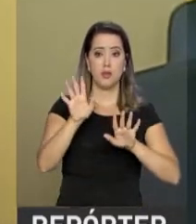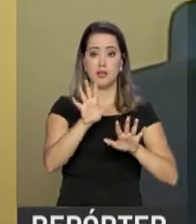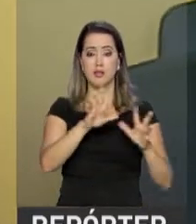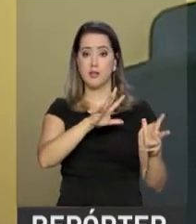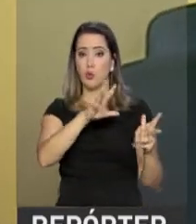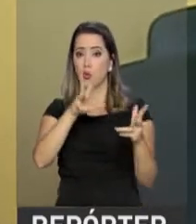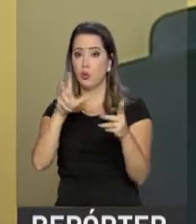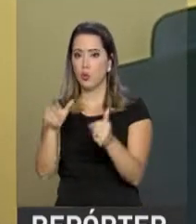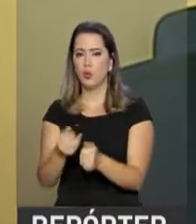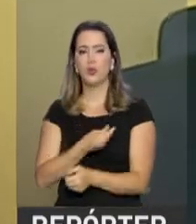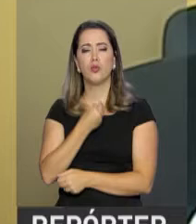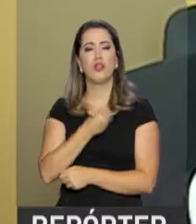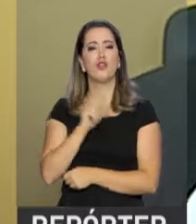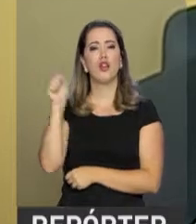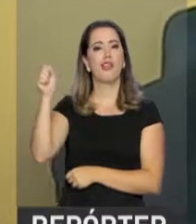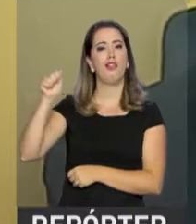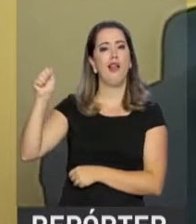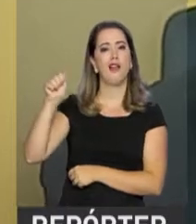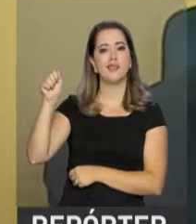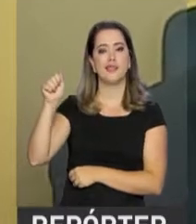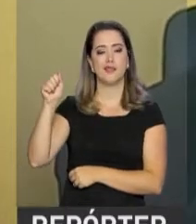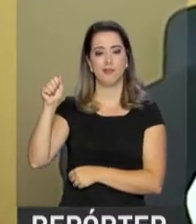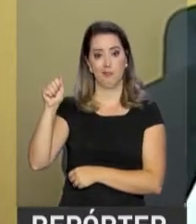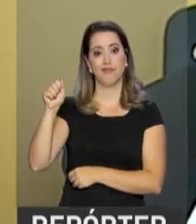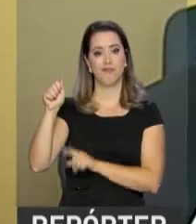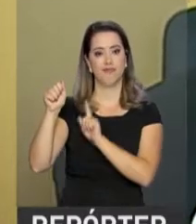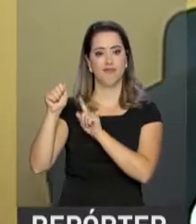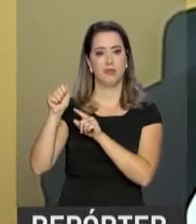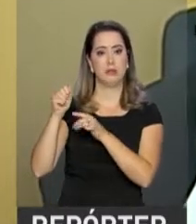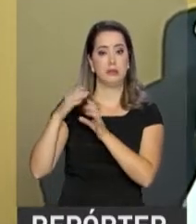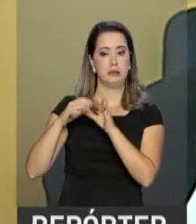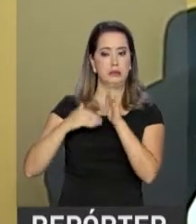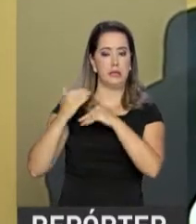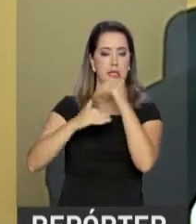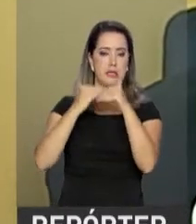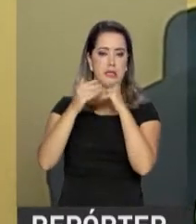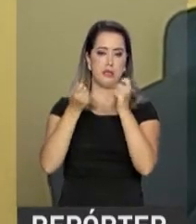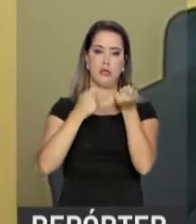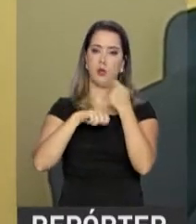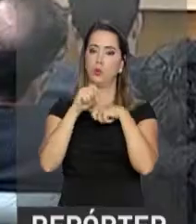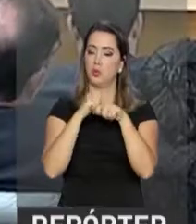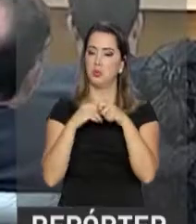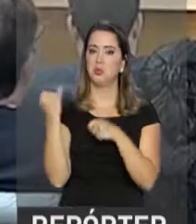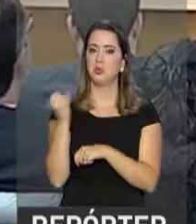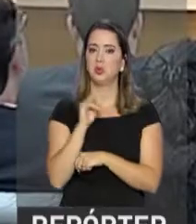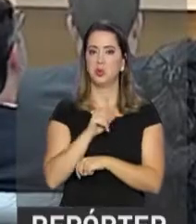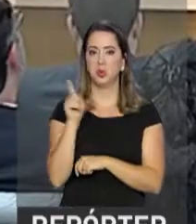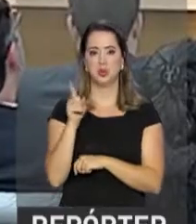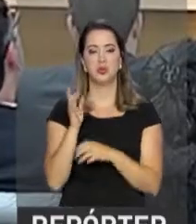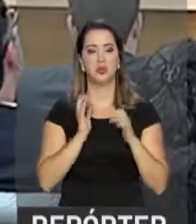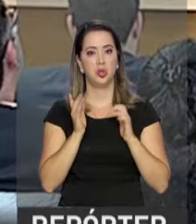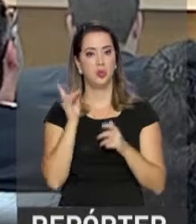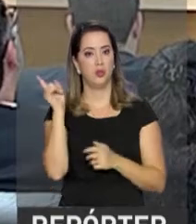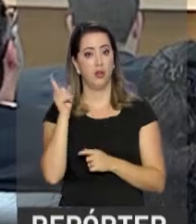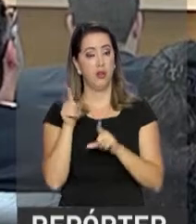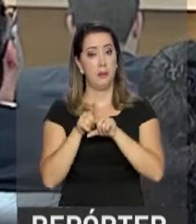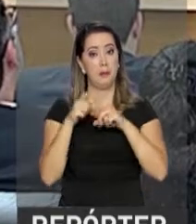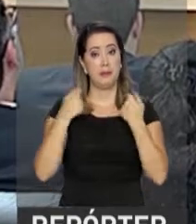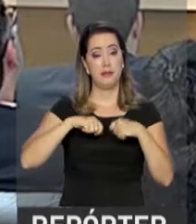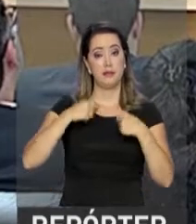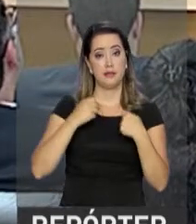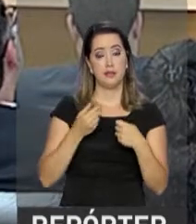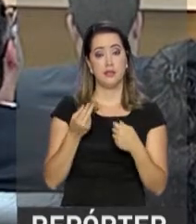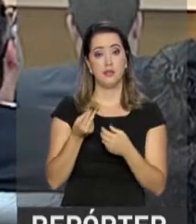onde a economia mais tem crescido tem mais dinamismo nos últimos anos portanto a renda dos